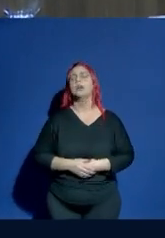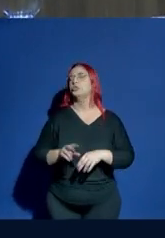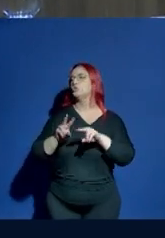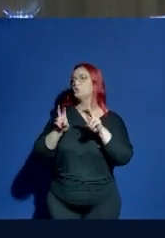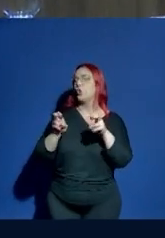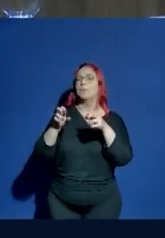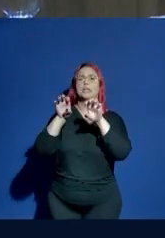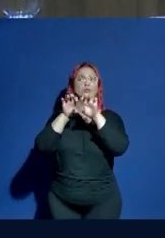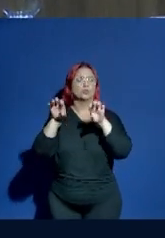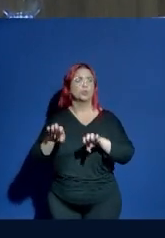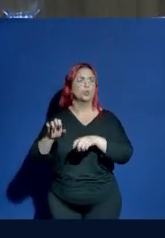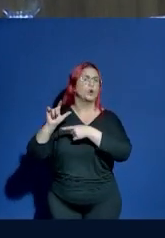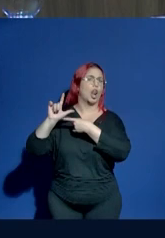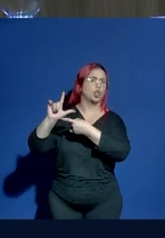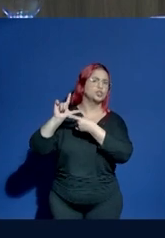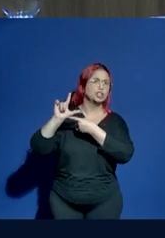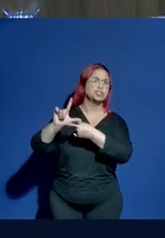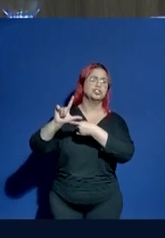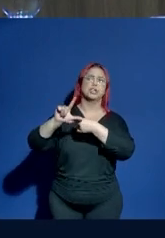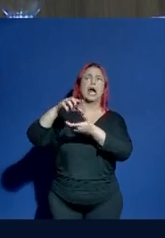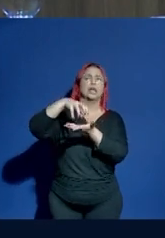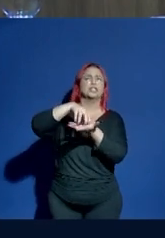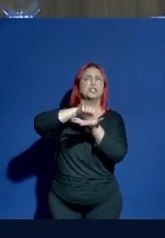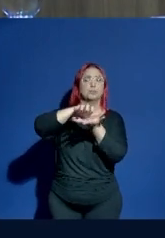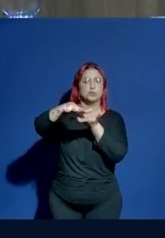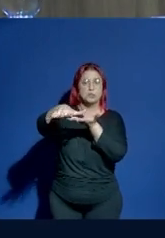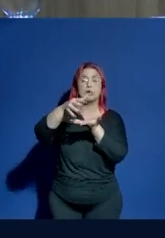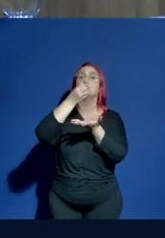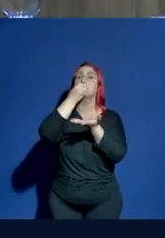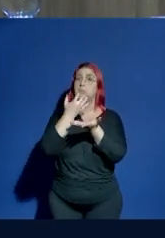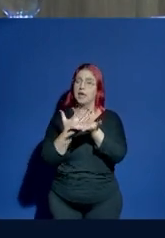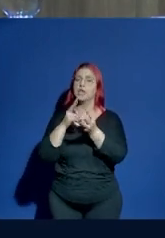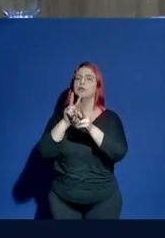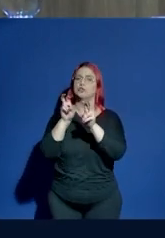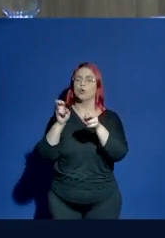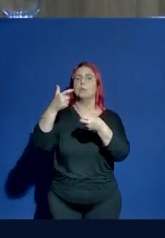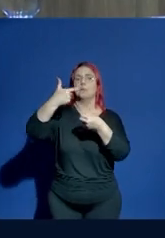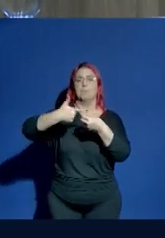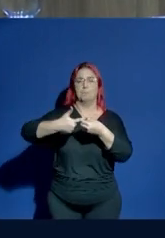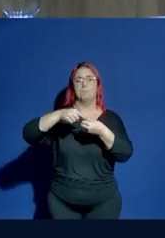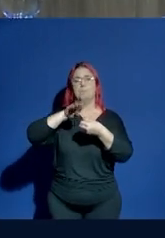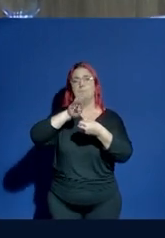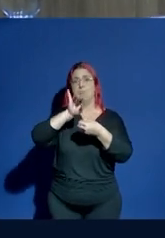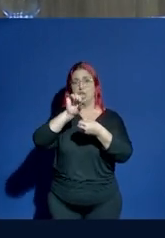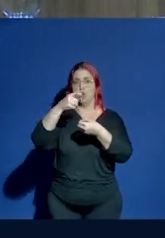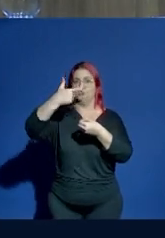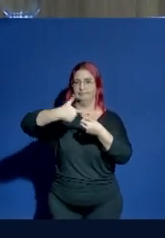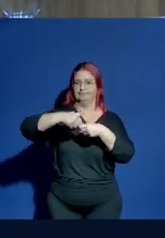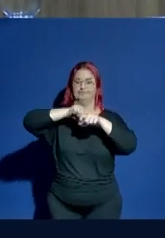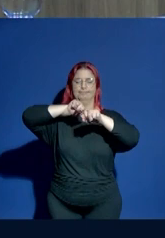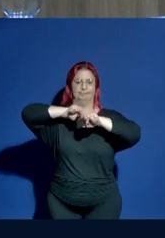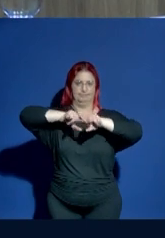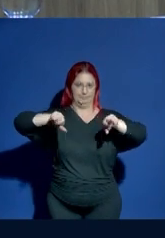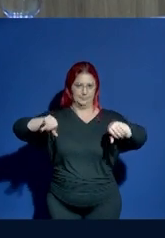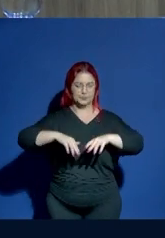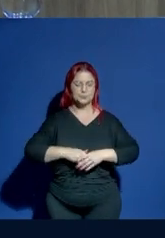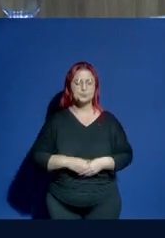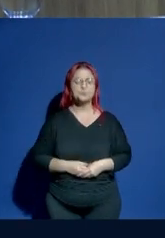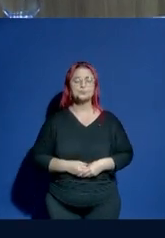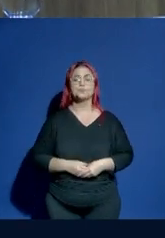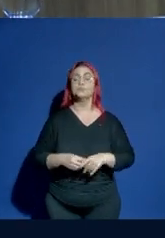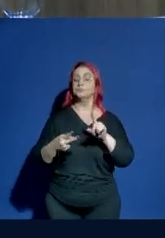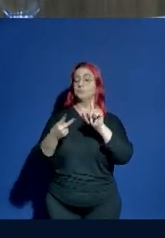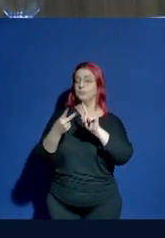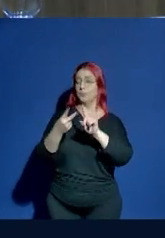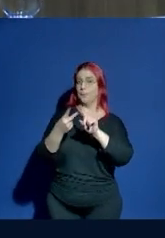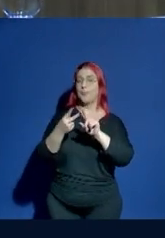infraestrutura logística e de distribuição bem capilarizada de biocombustíveis para o Brasil inteiro, que é um país de dimensões continentais. Número